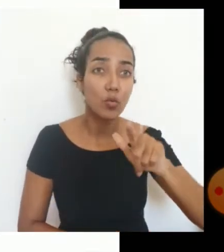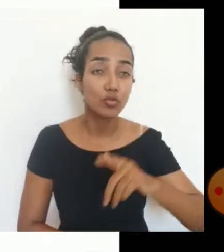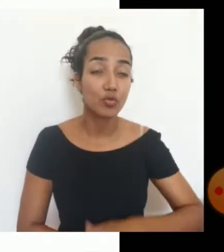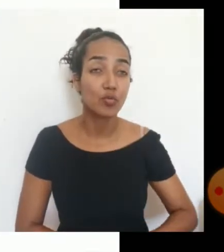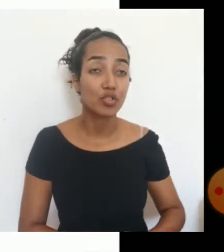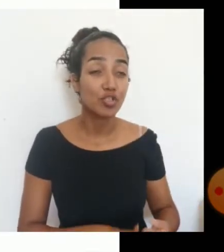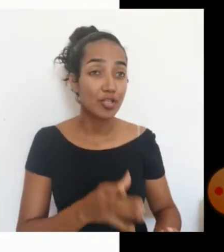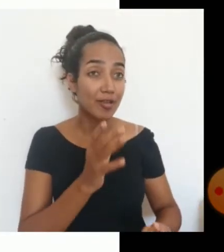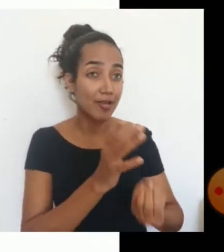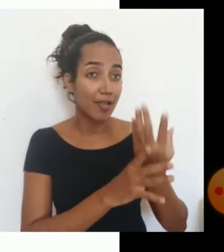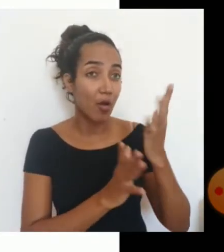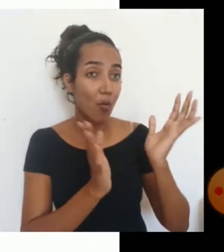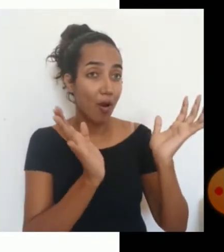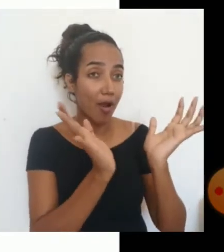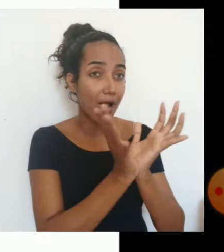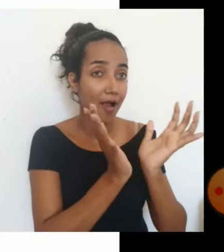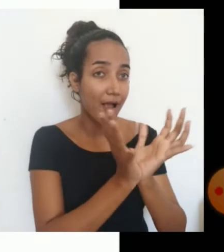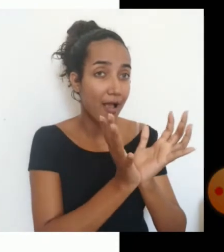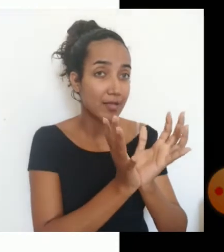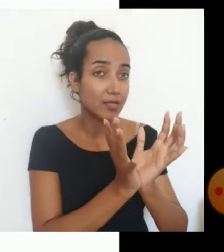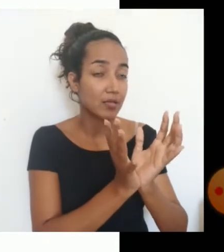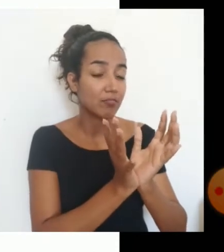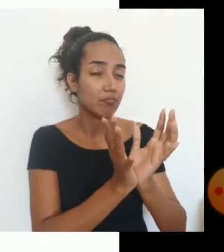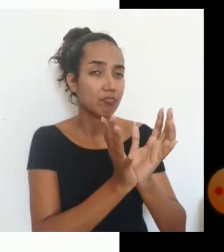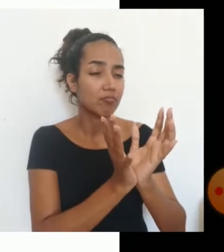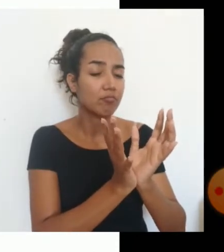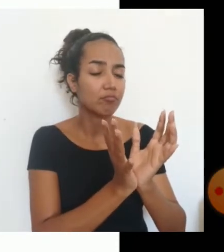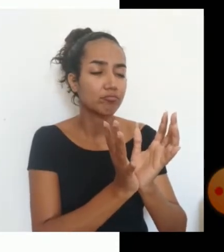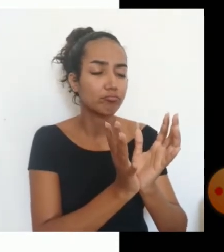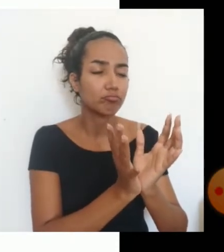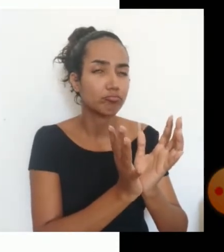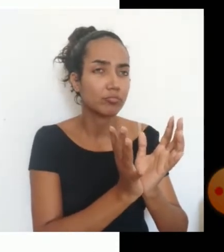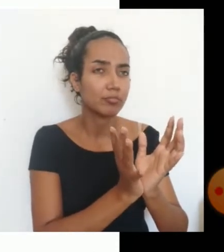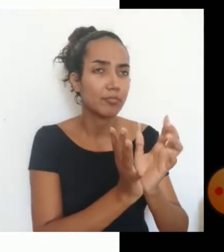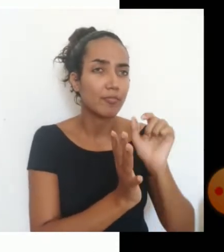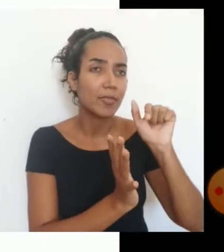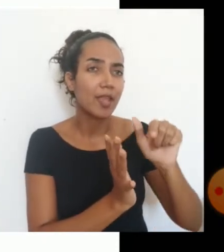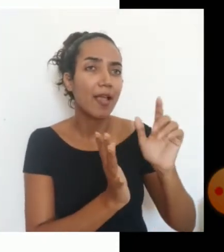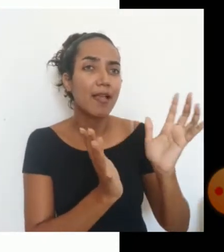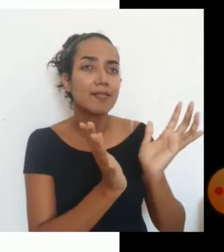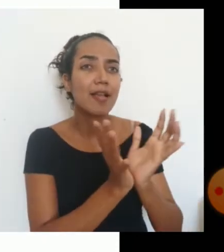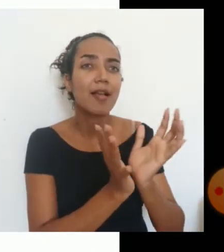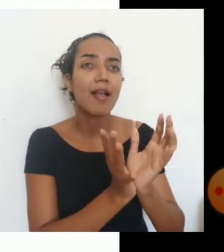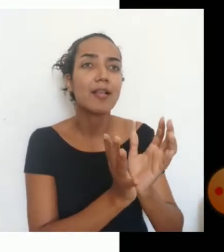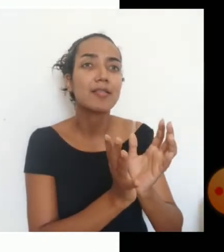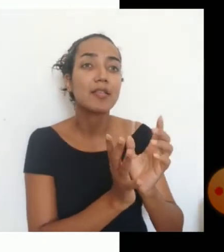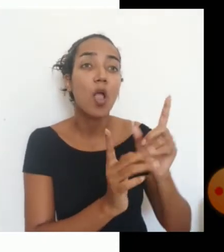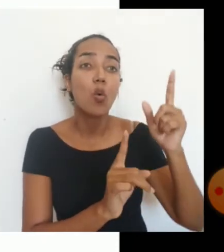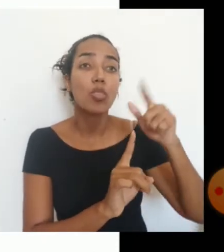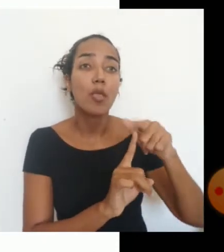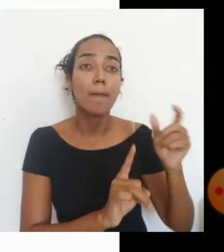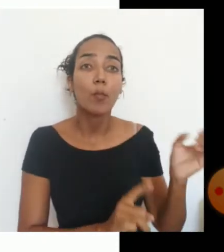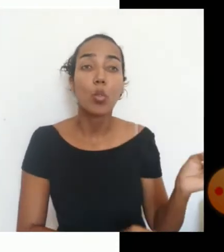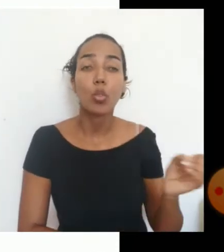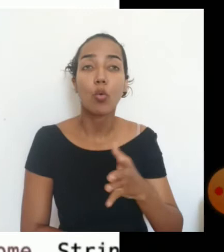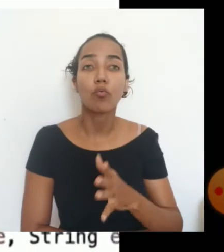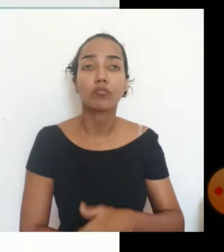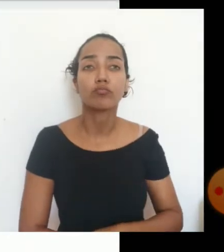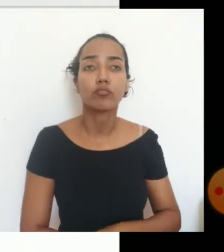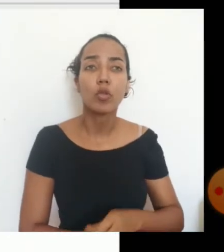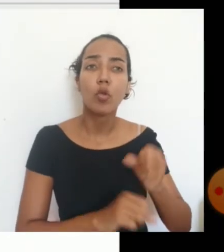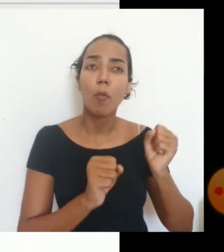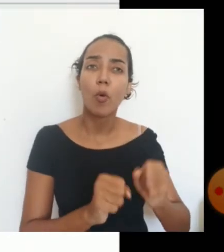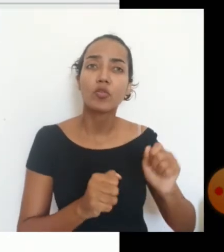nossa, essa classe passa a ser um novo tipo que eu posso fazer uso dele. Então, nesse caso, vai ser muito simples,